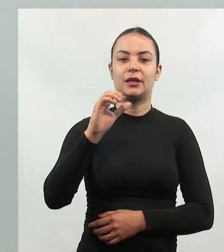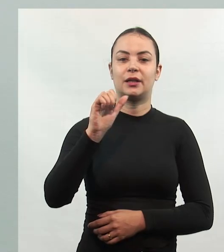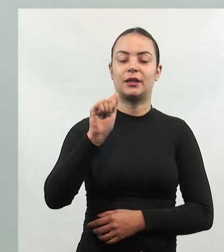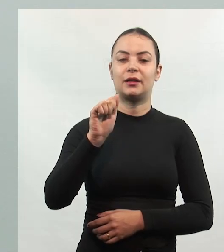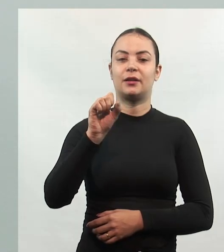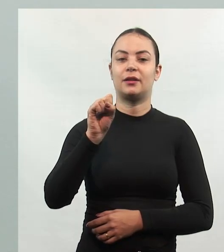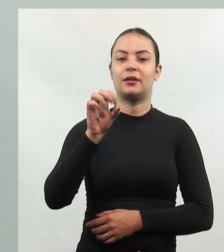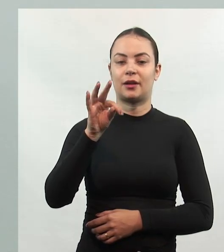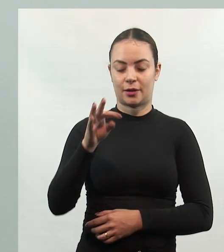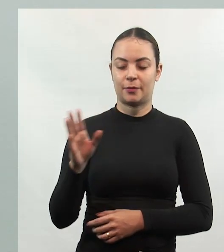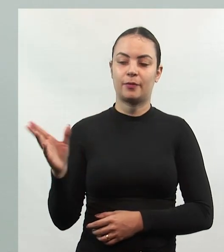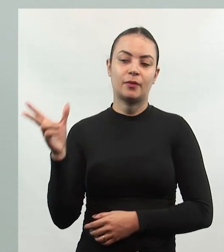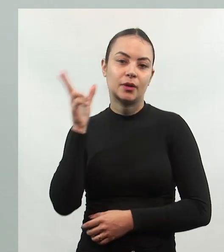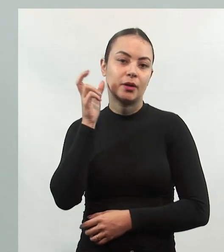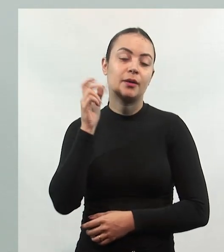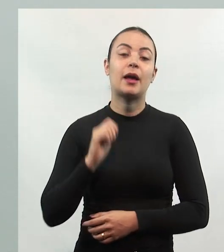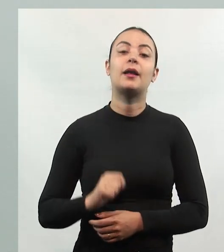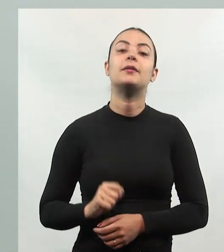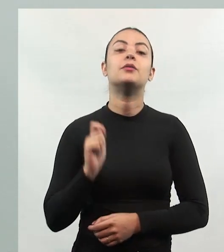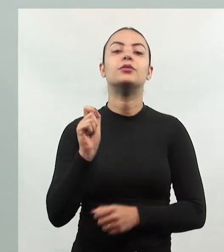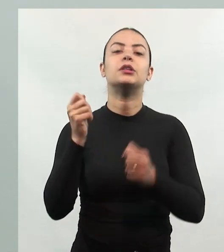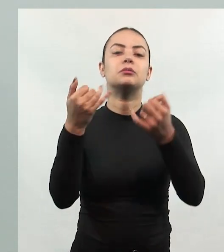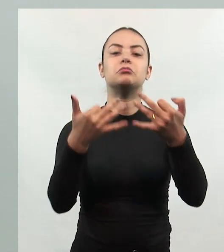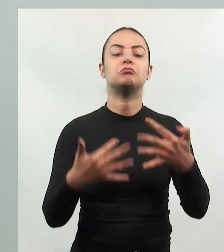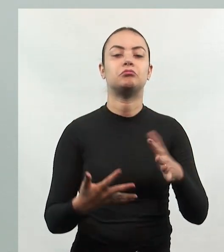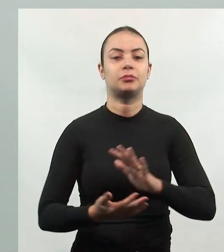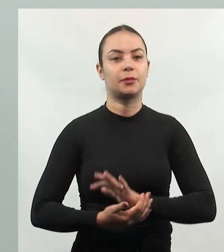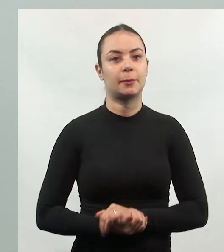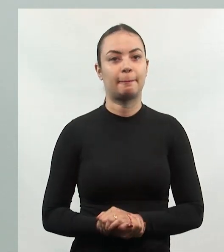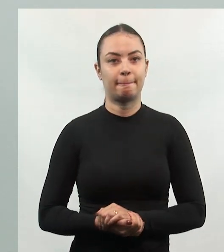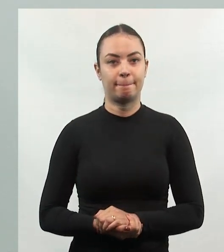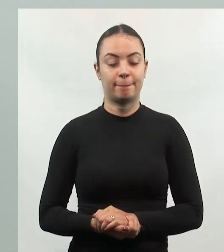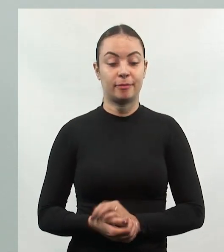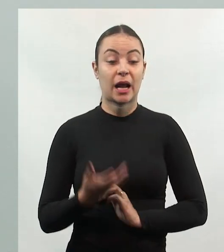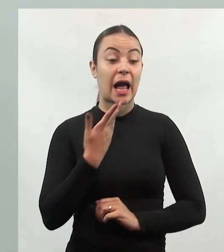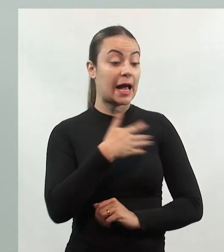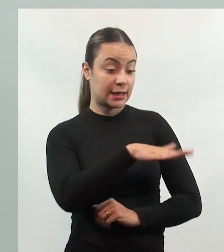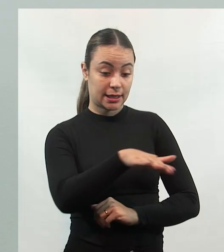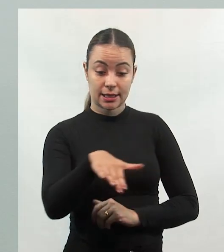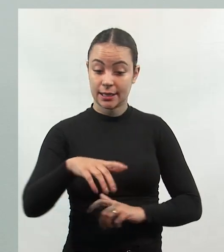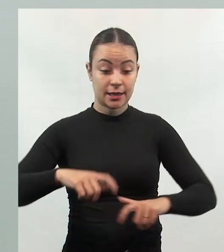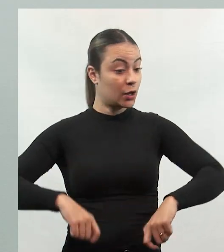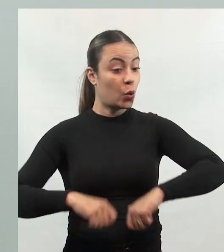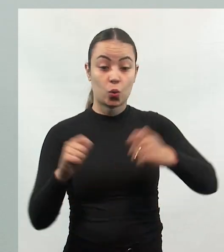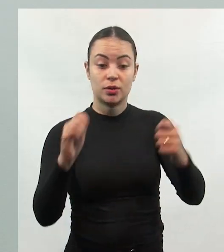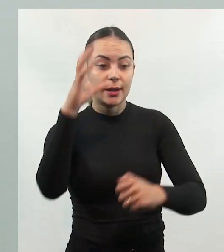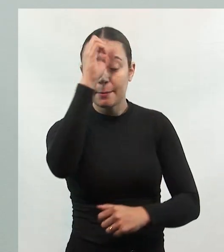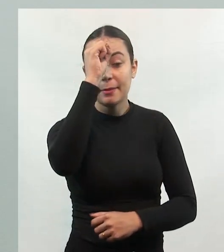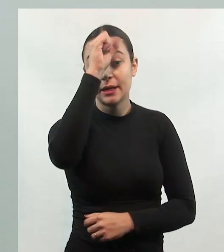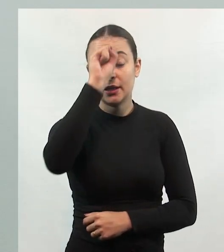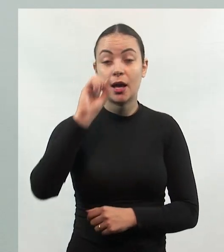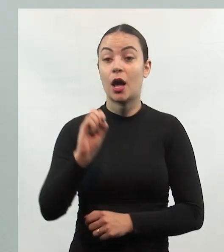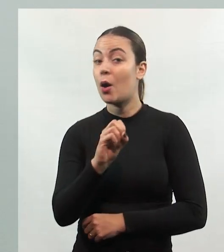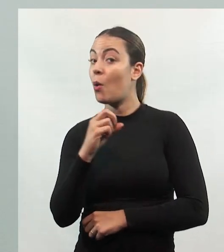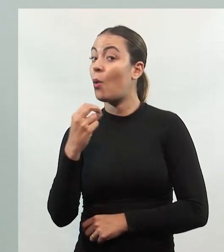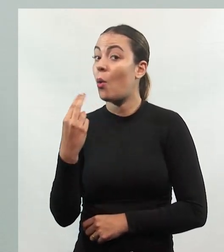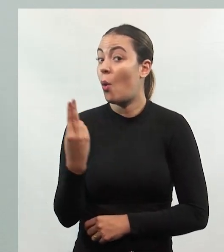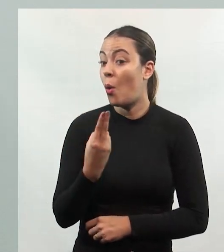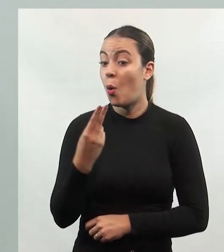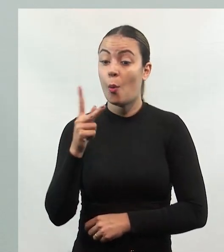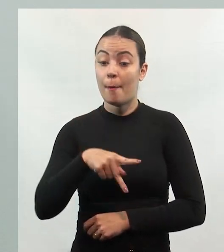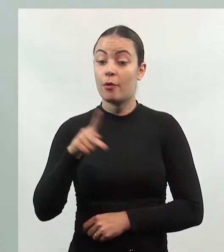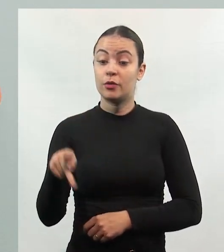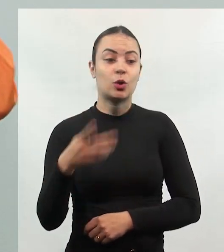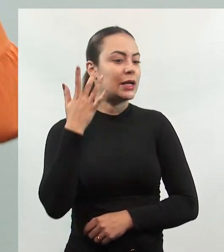muito forte dela, ela participou, antes de falecer, de um podcast, que eu sempre volto a ouvir esse podcast. A Magda Soares,